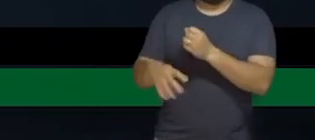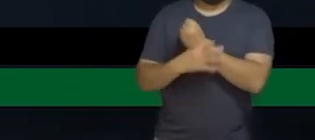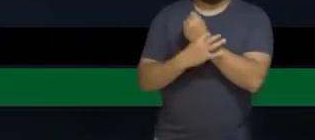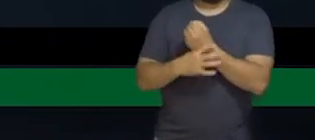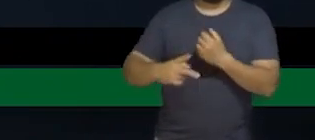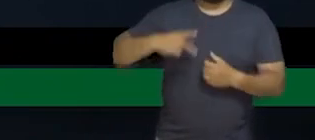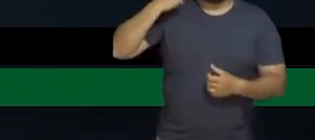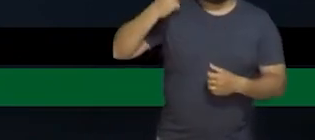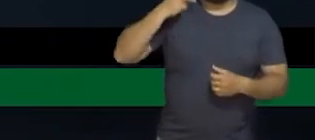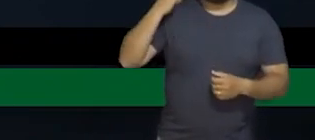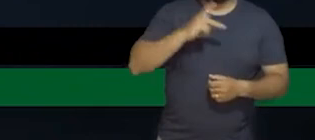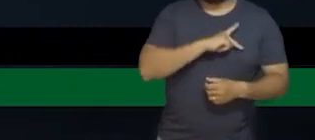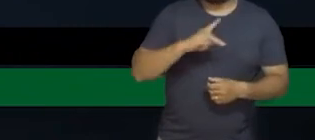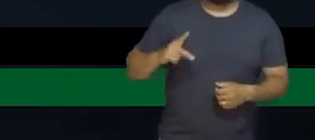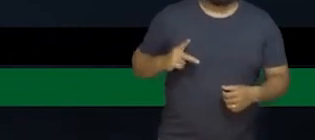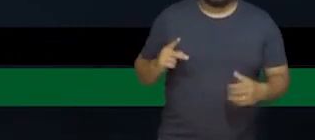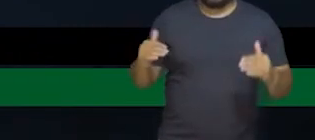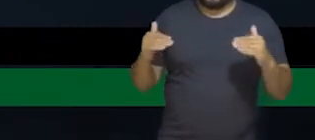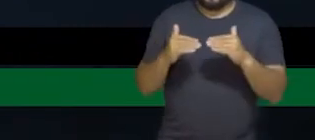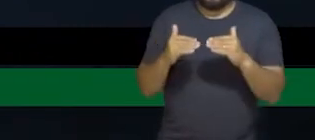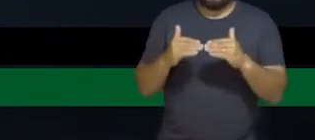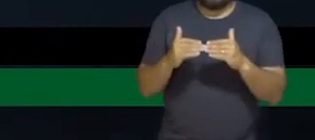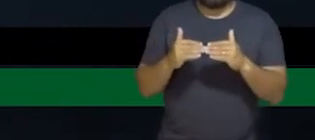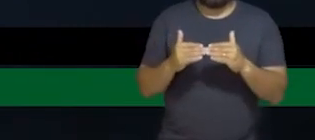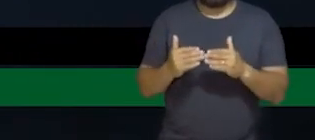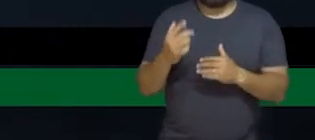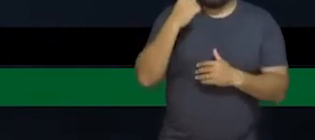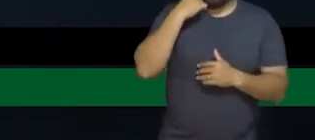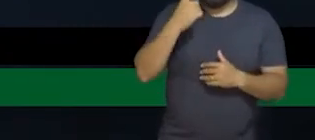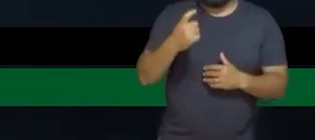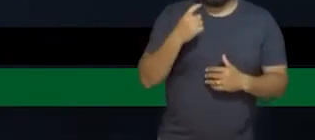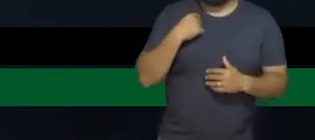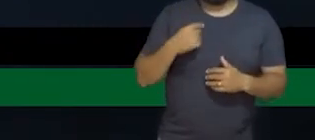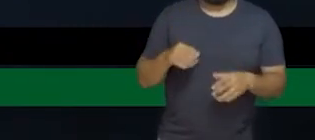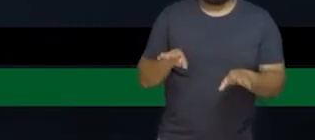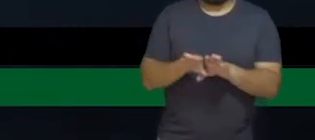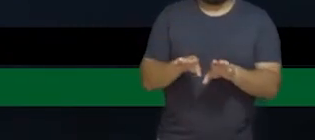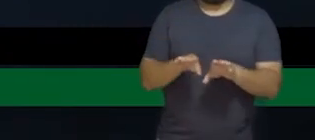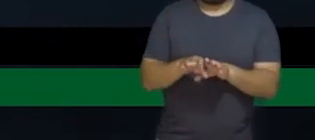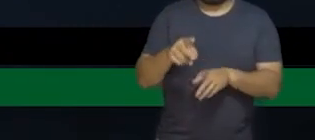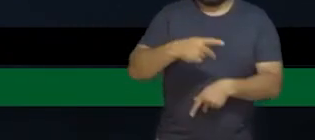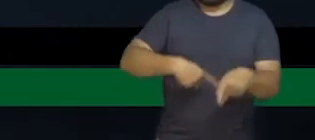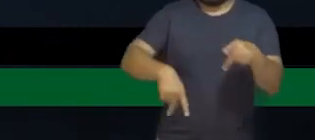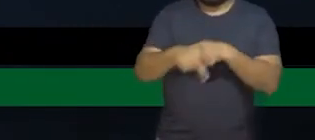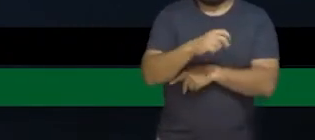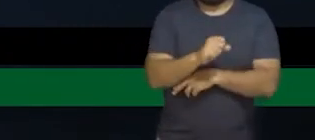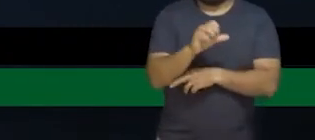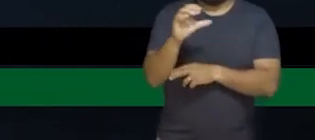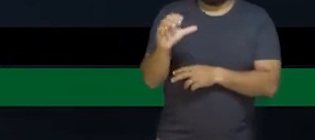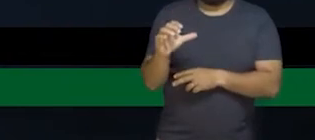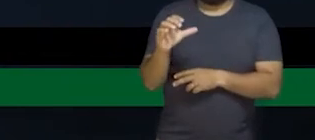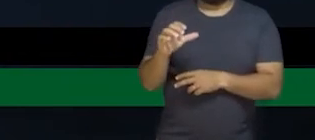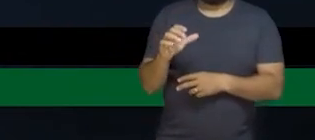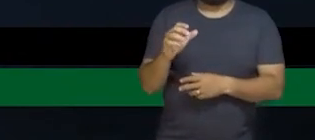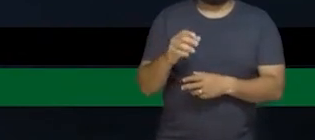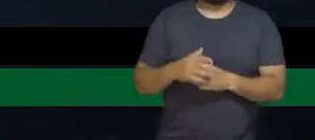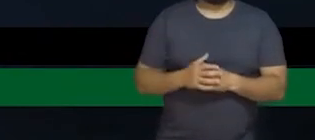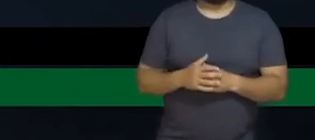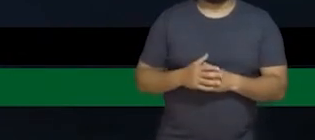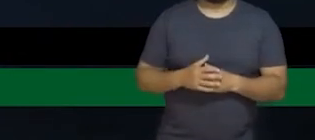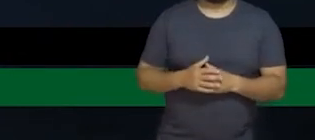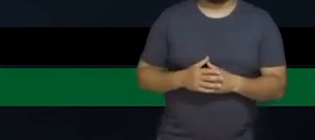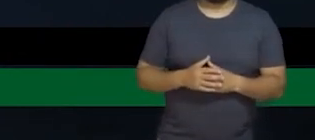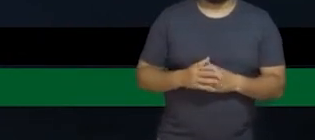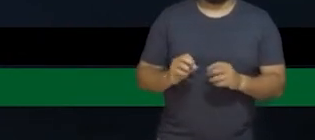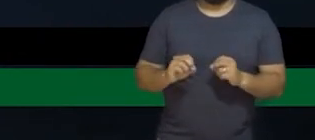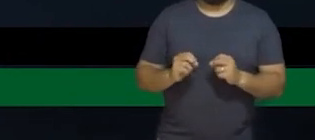estejam alinhadas aos interesses e às necessidades da população catarinense, sem pressões